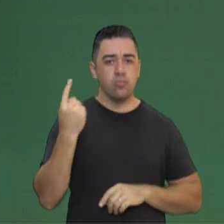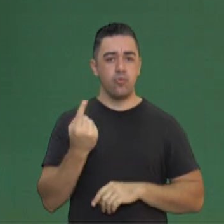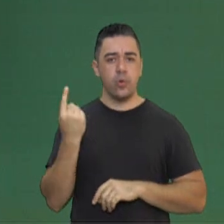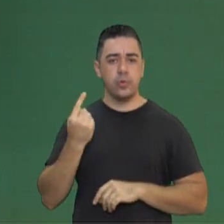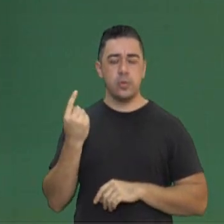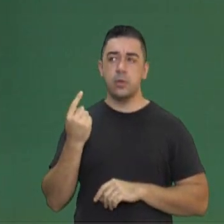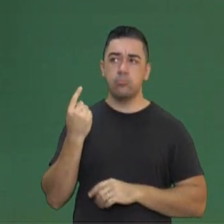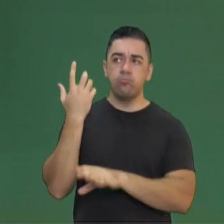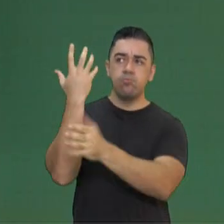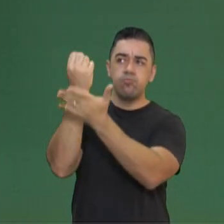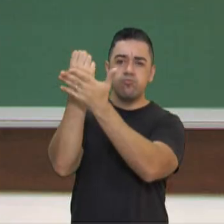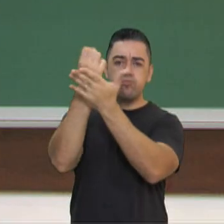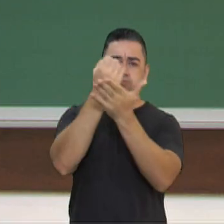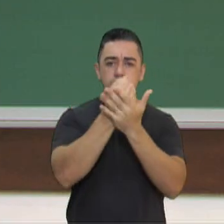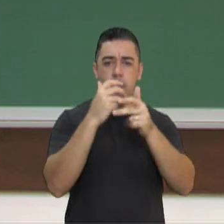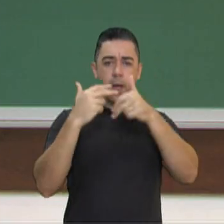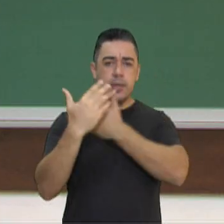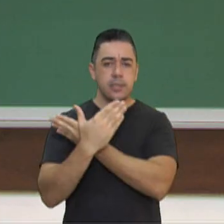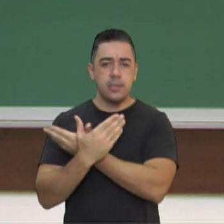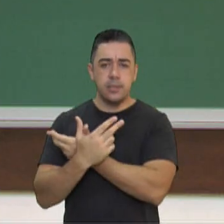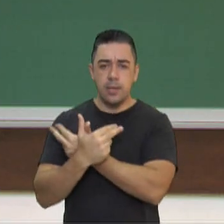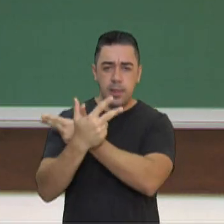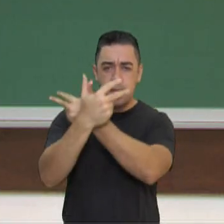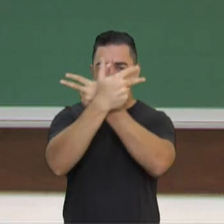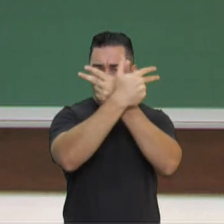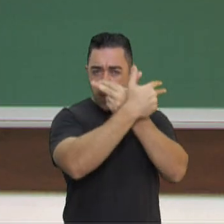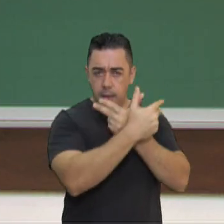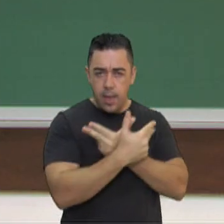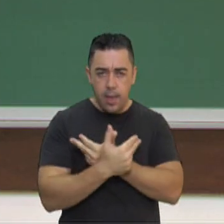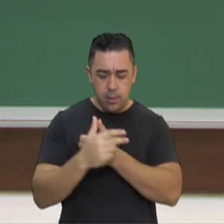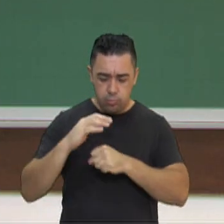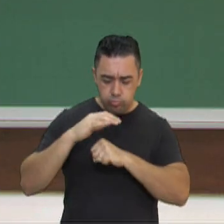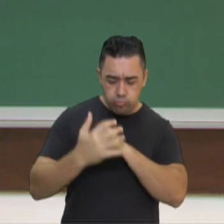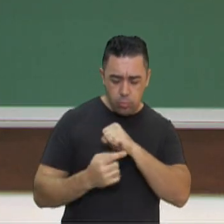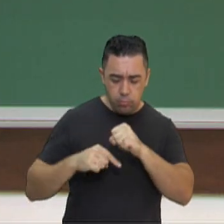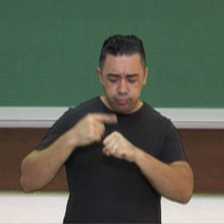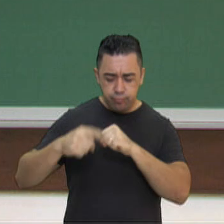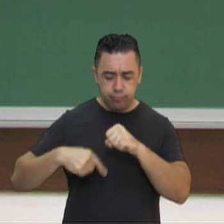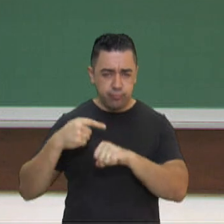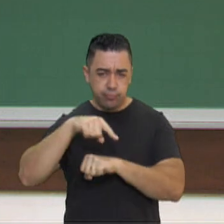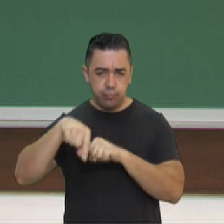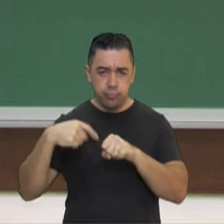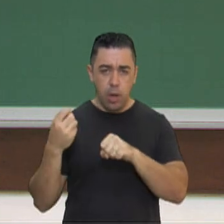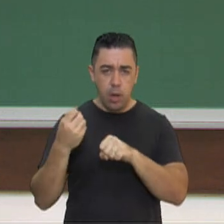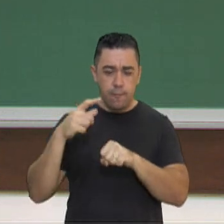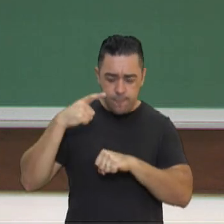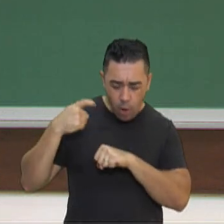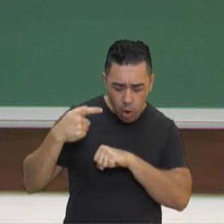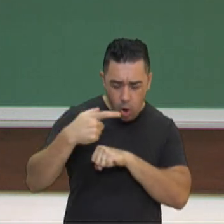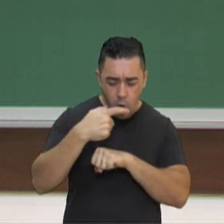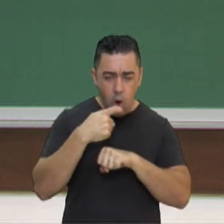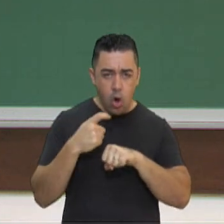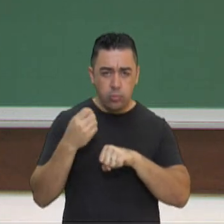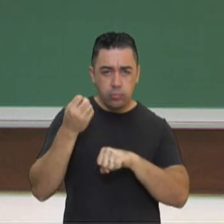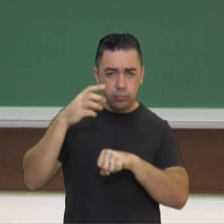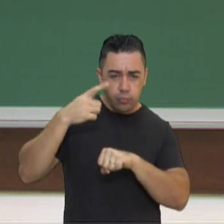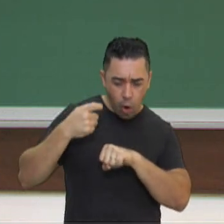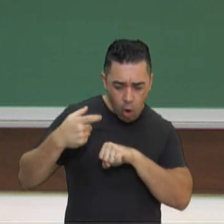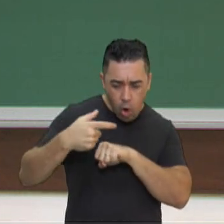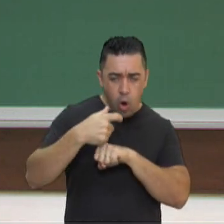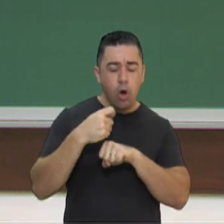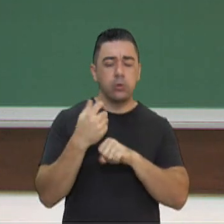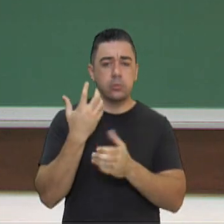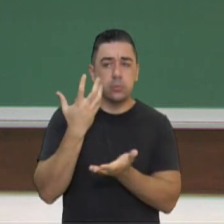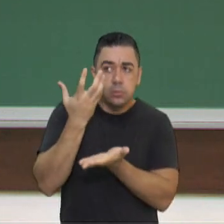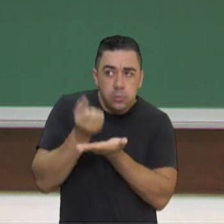automáticas. Então, convencionais, lembram o que é? É aquela estação que o meteorologista ele vai lá, coleta